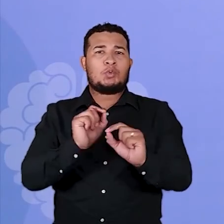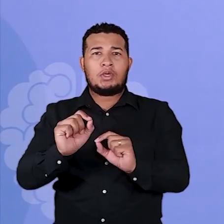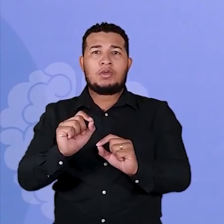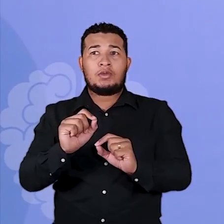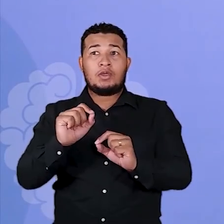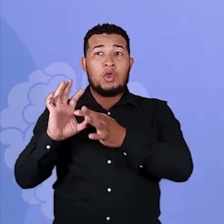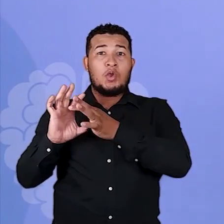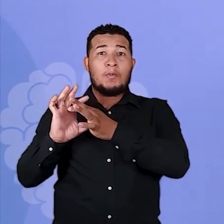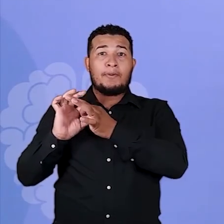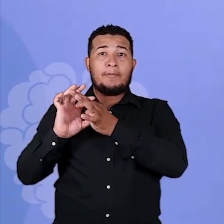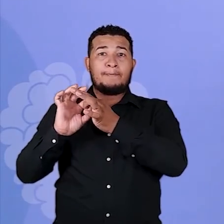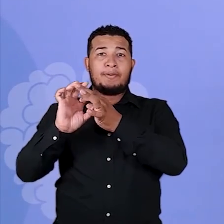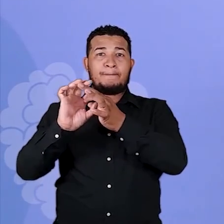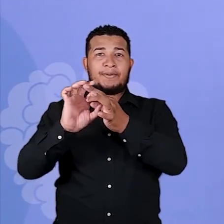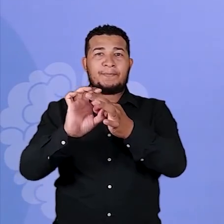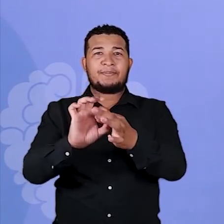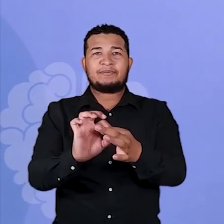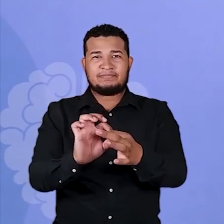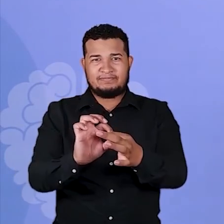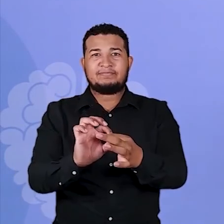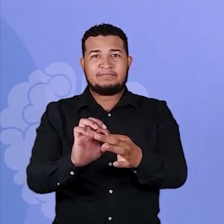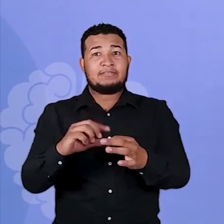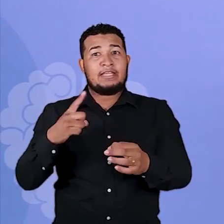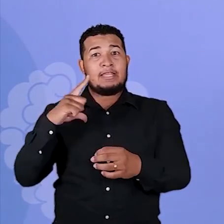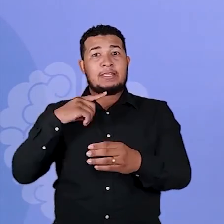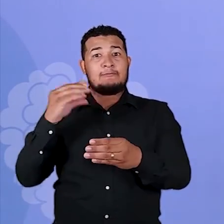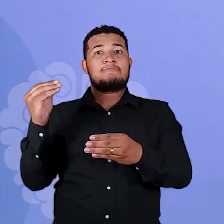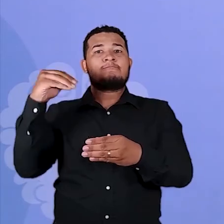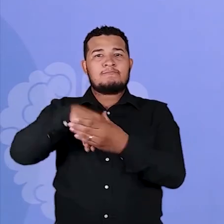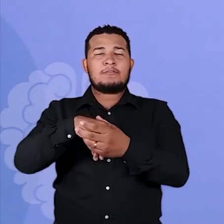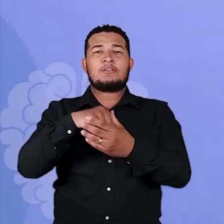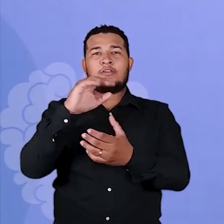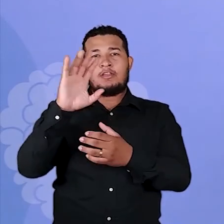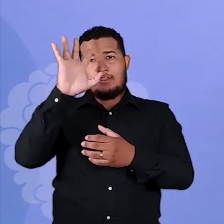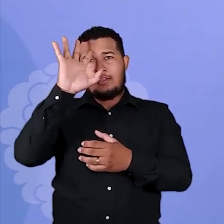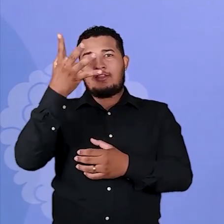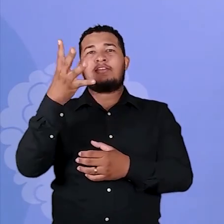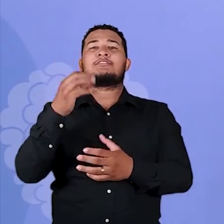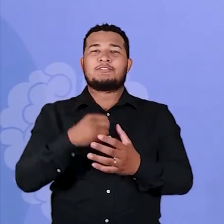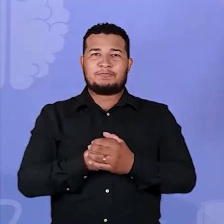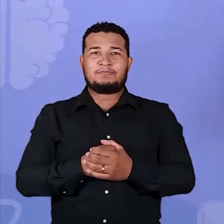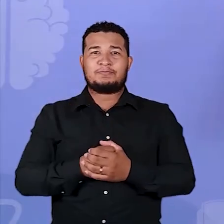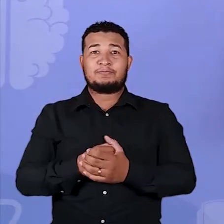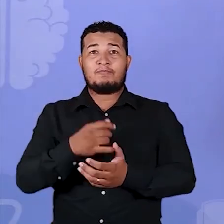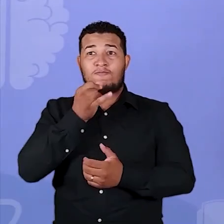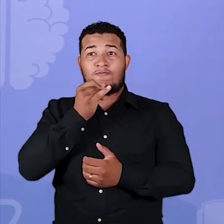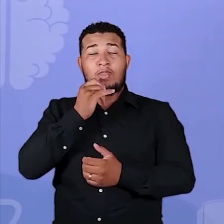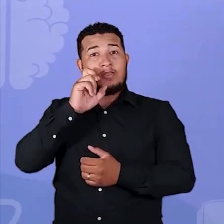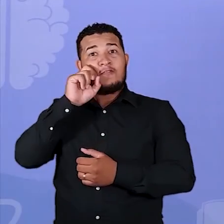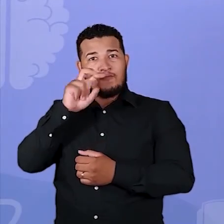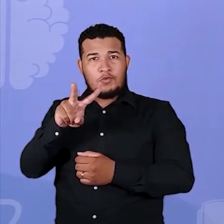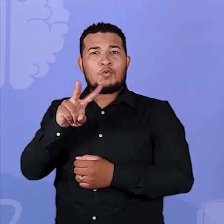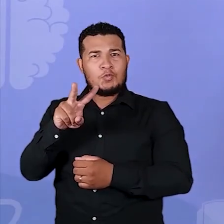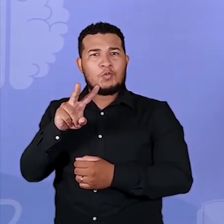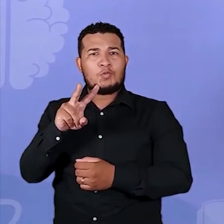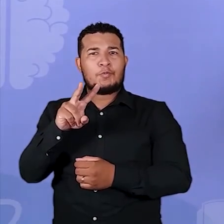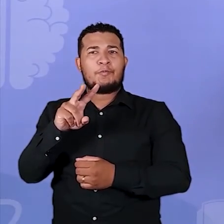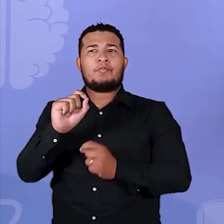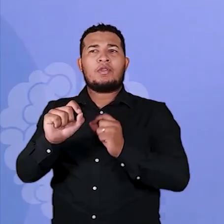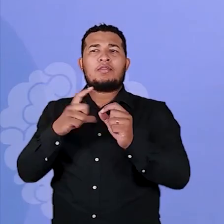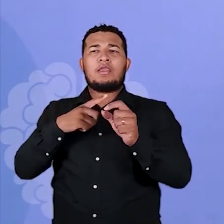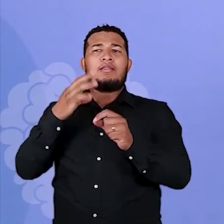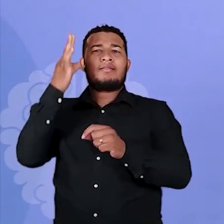constantemente o contexto que está implicado na decisão. A gente viu aqui então,